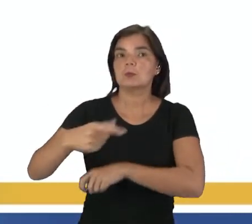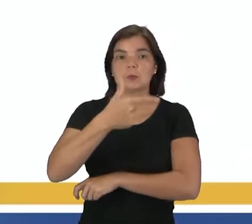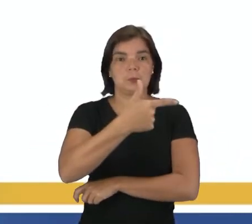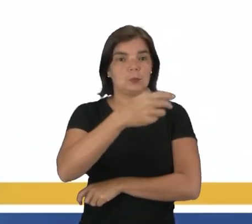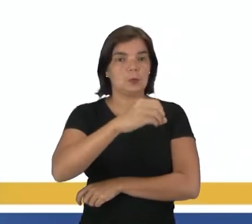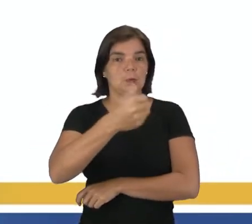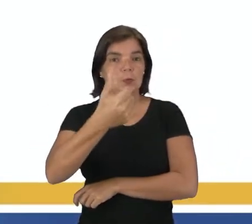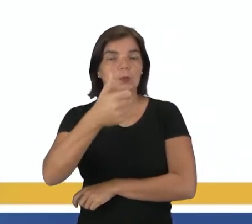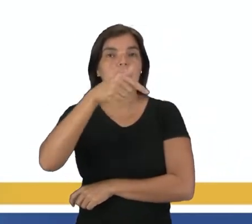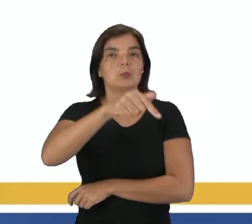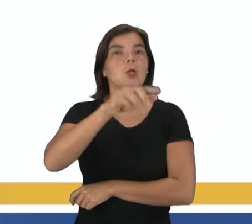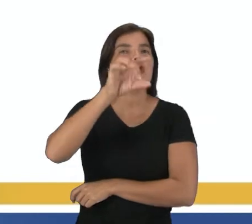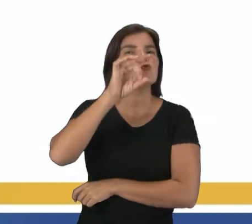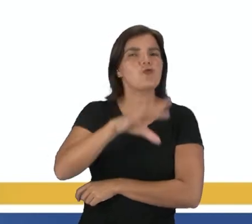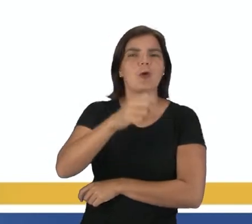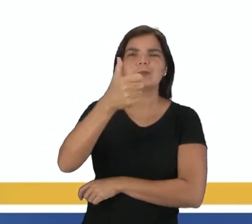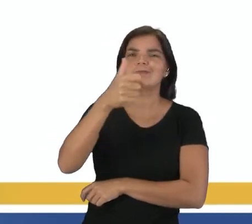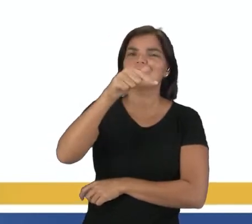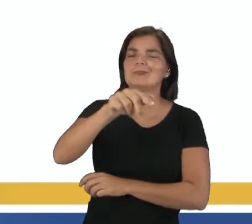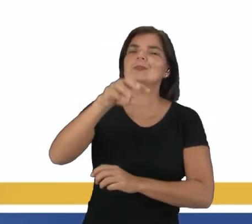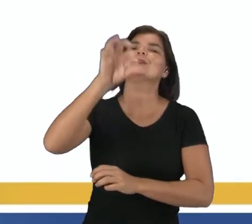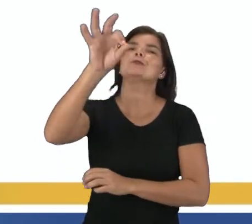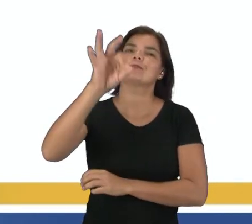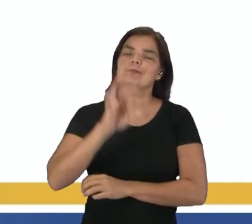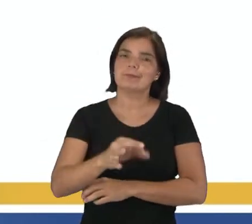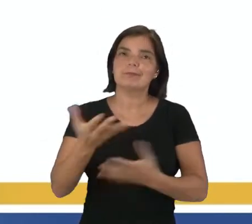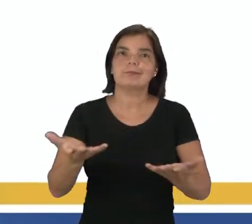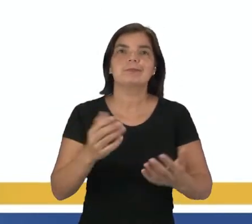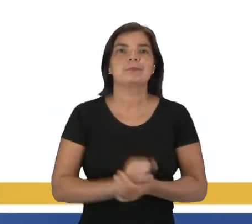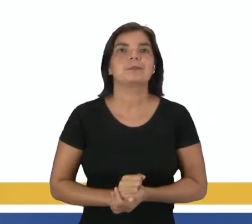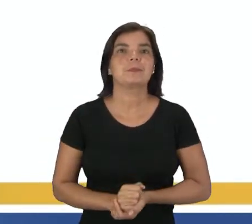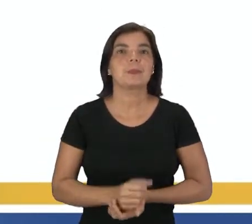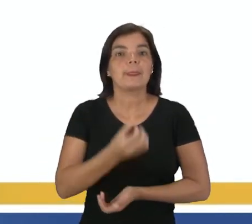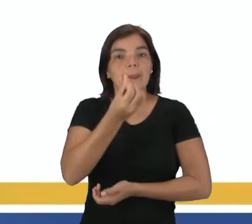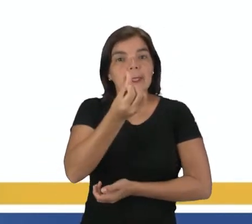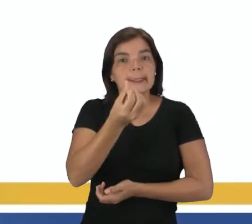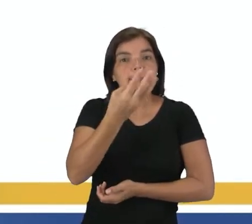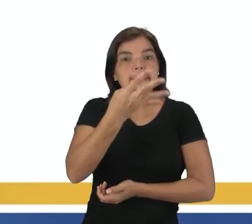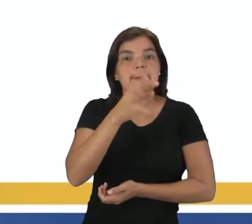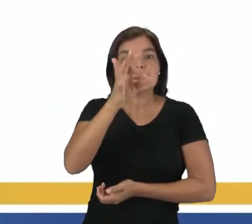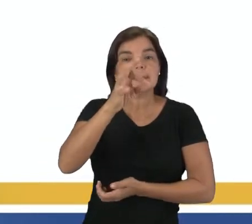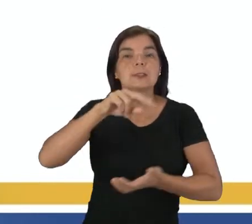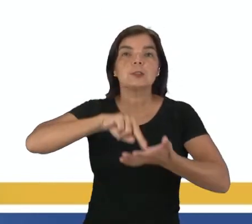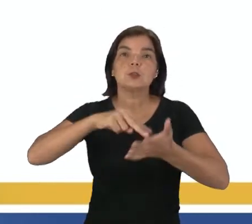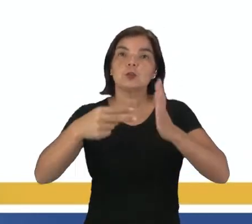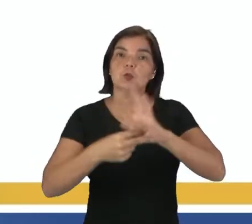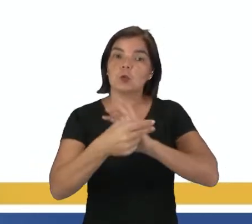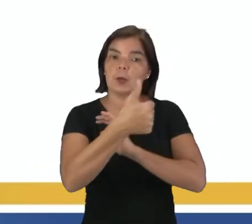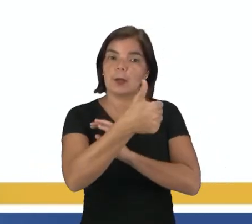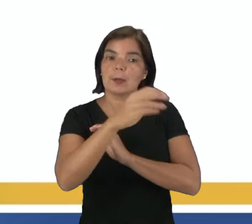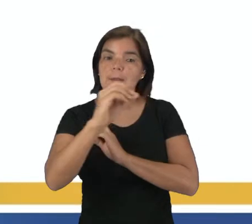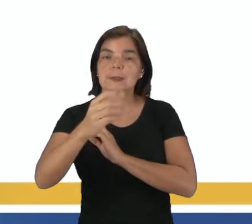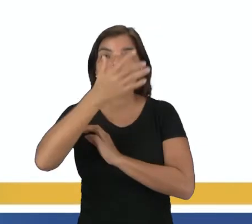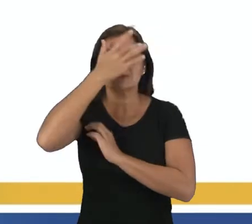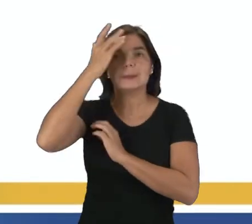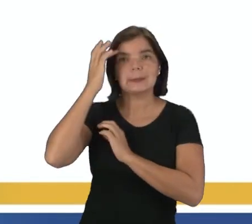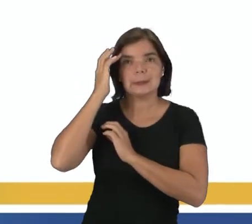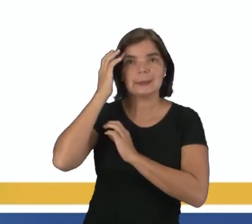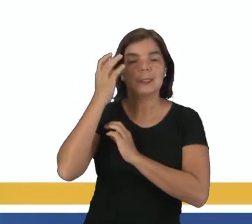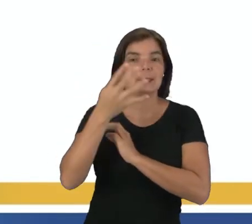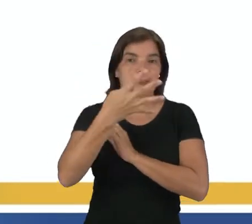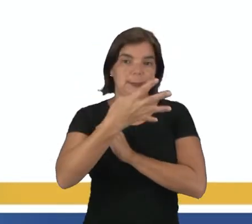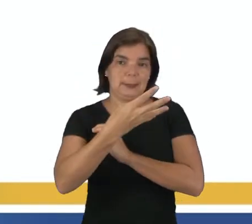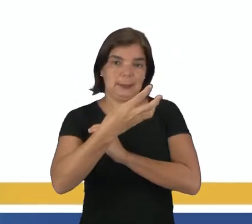em 2017 apenas 17 por 164 significa que a cada 100 pessoas